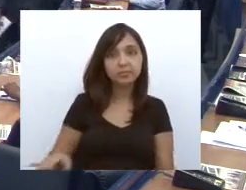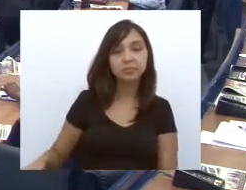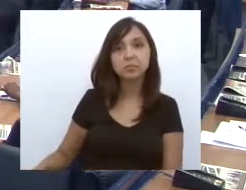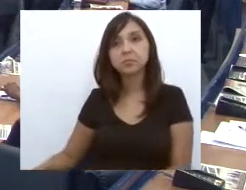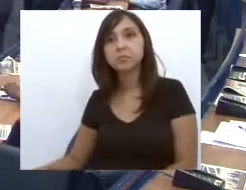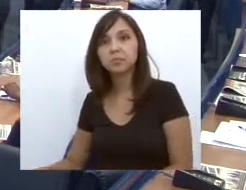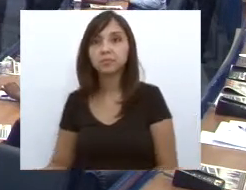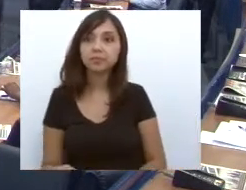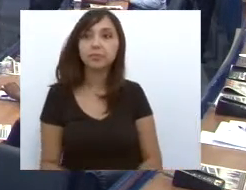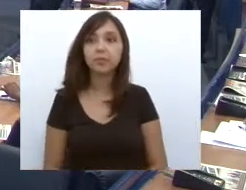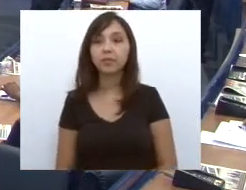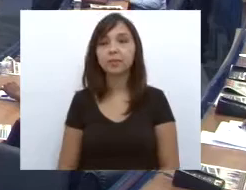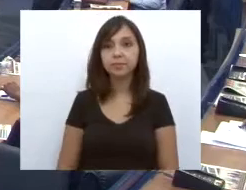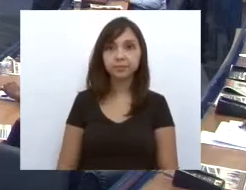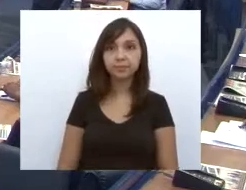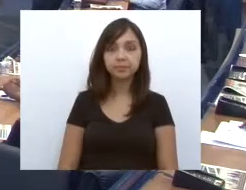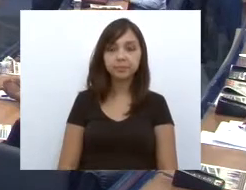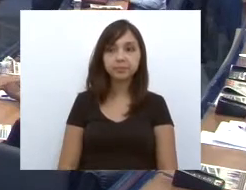10.